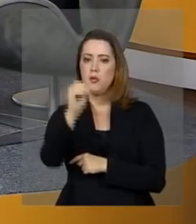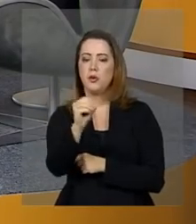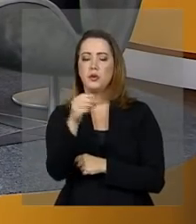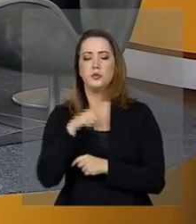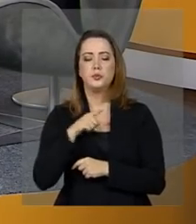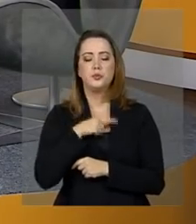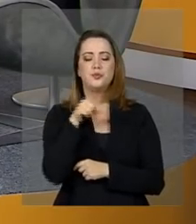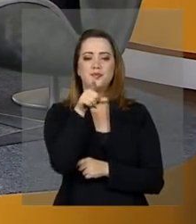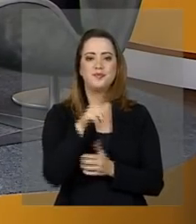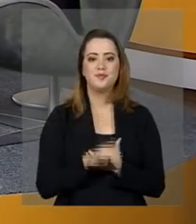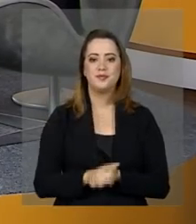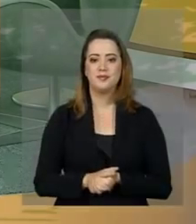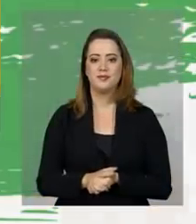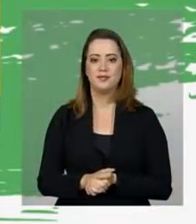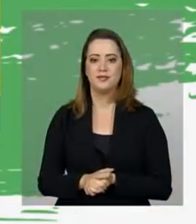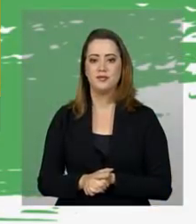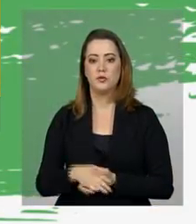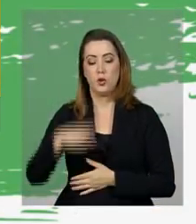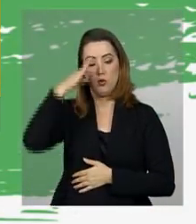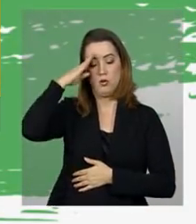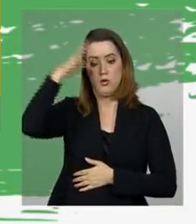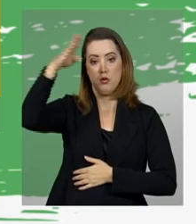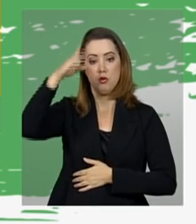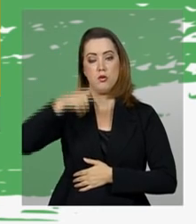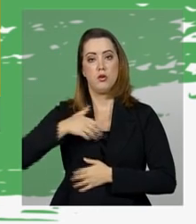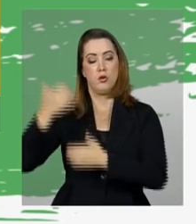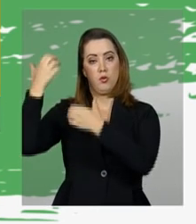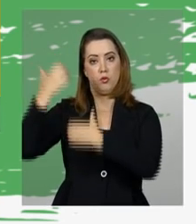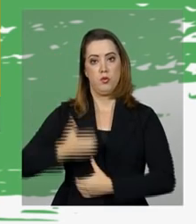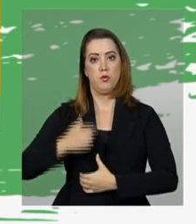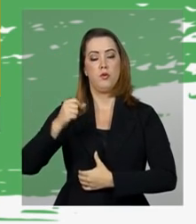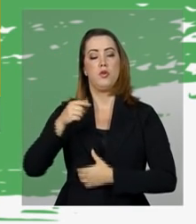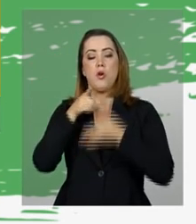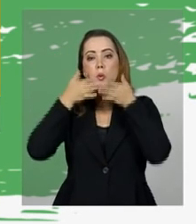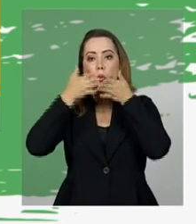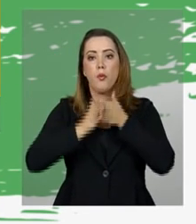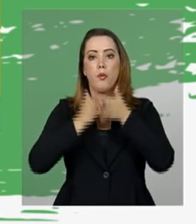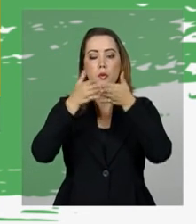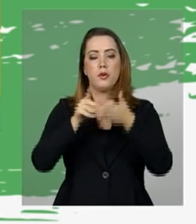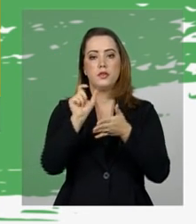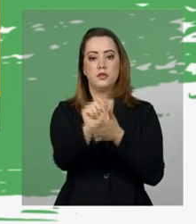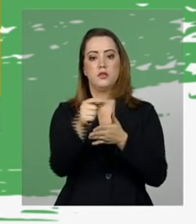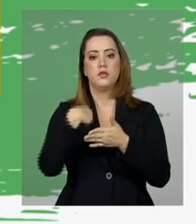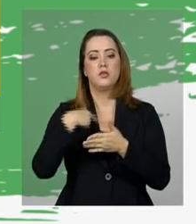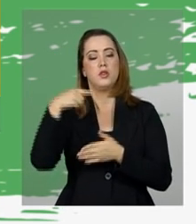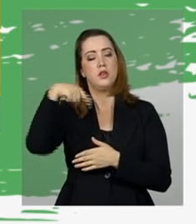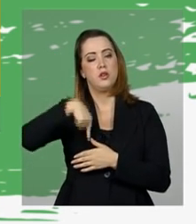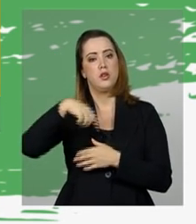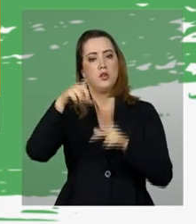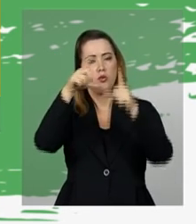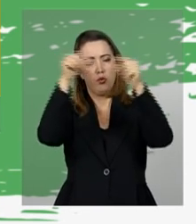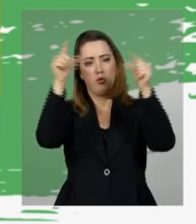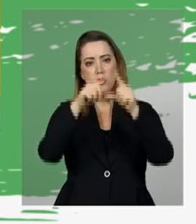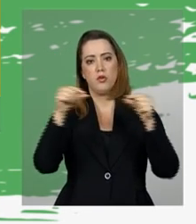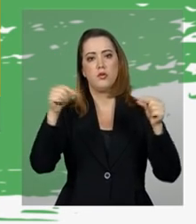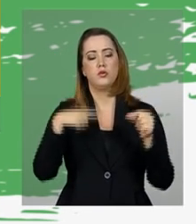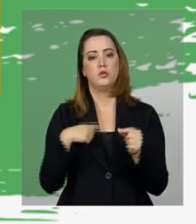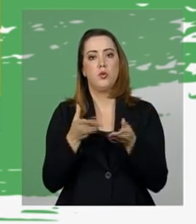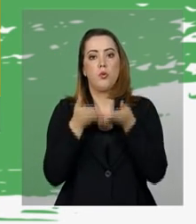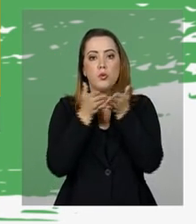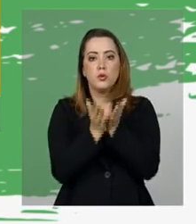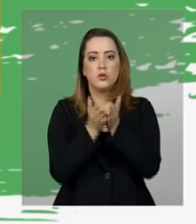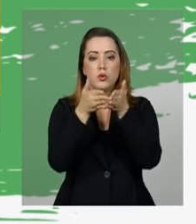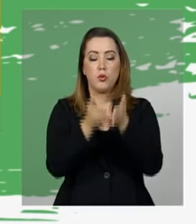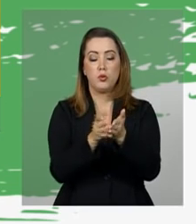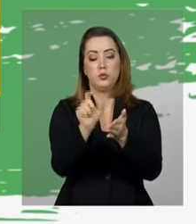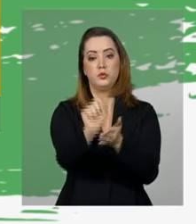ver. Sou o capitão-tenente fuzileiro naval Caldas. Estou aqui no Líbano, a bordo da Fragata Independência,